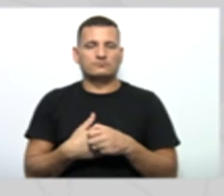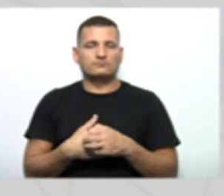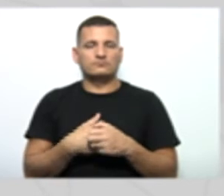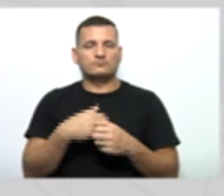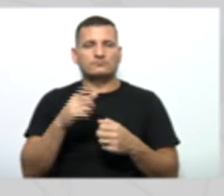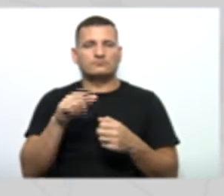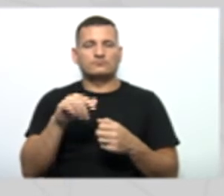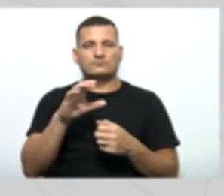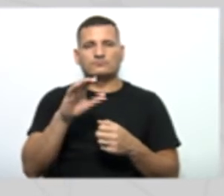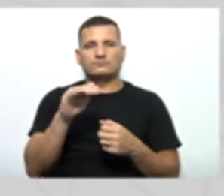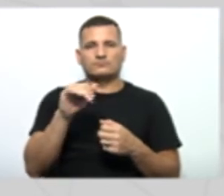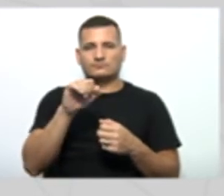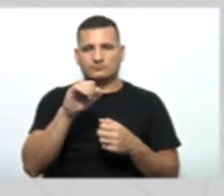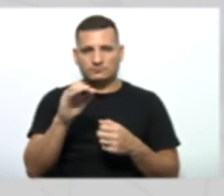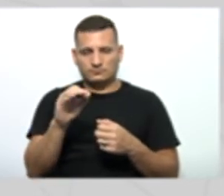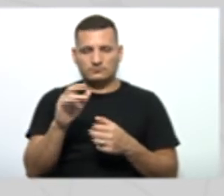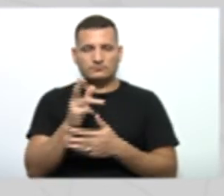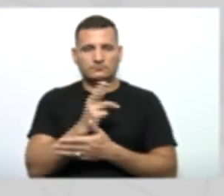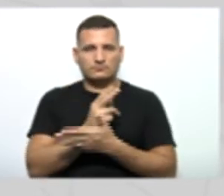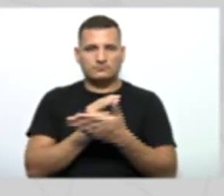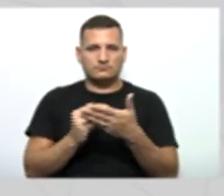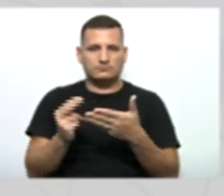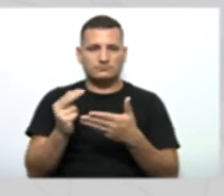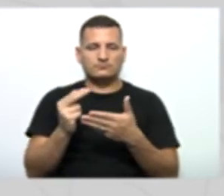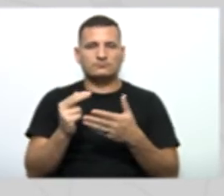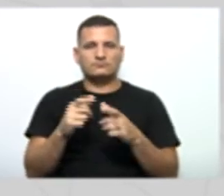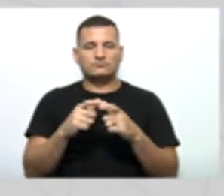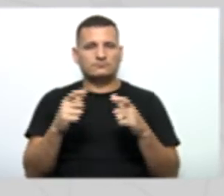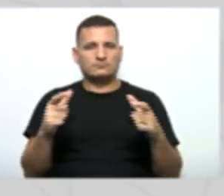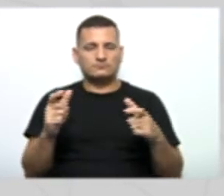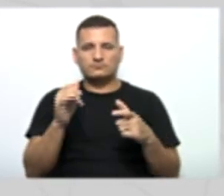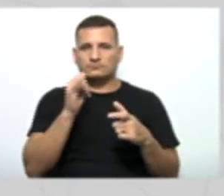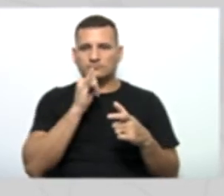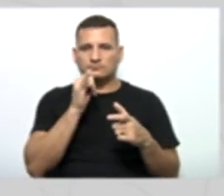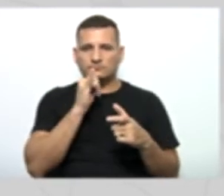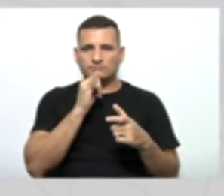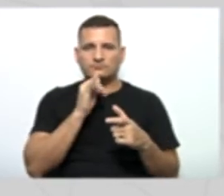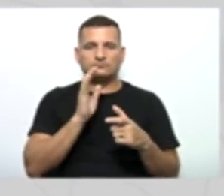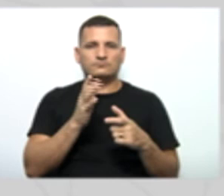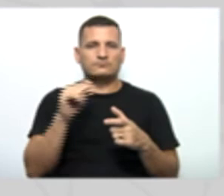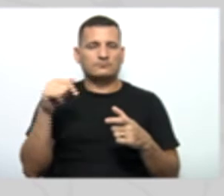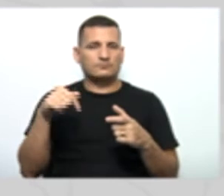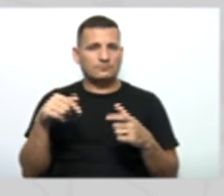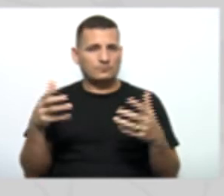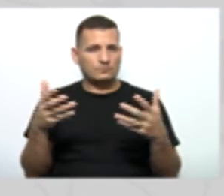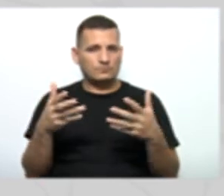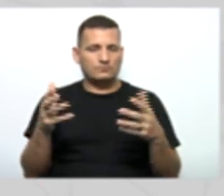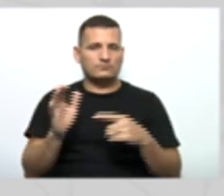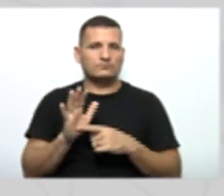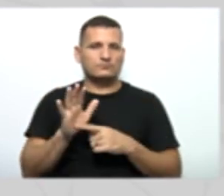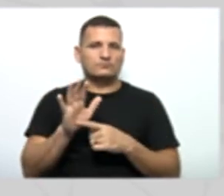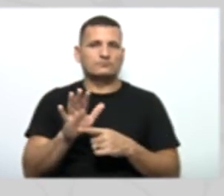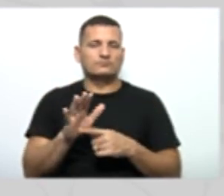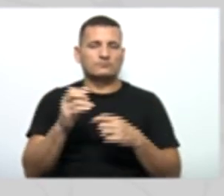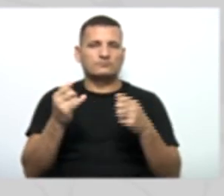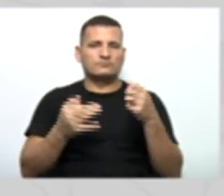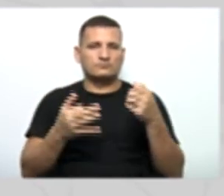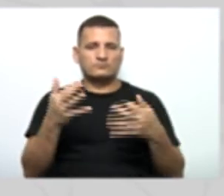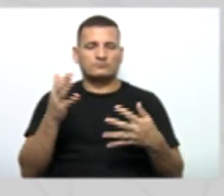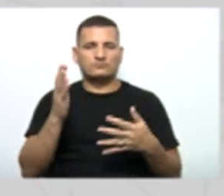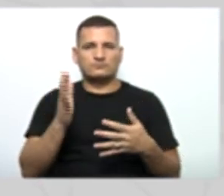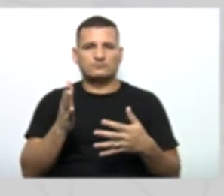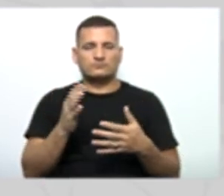caso, onde que a maioria dos exemplos a gente citou na aula já para vocês não